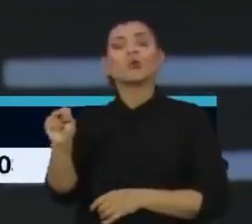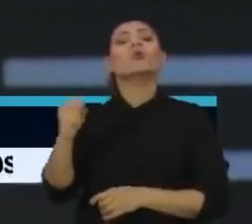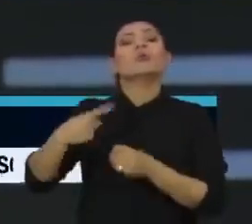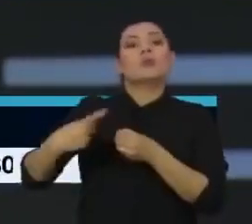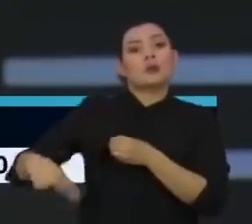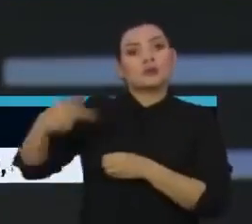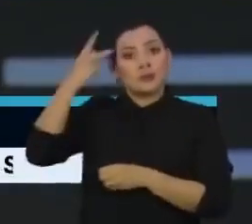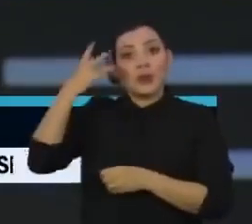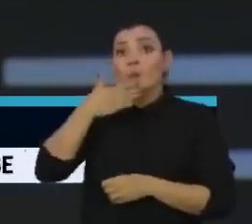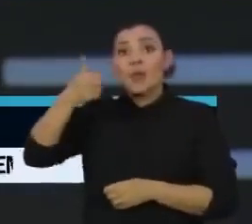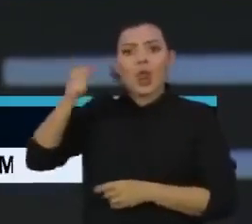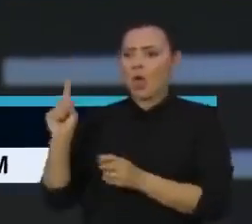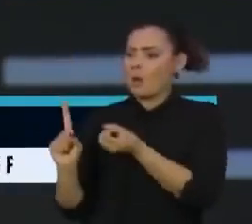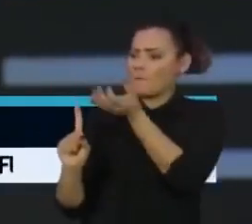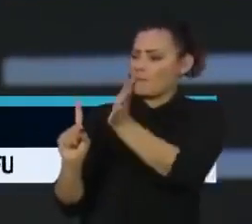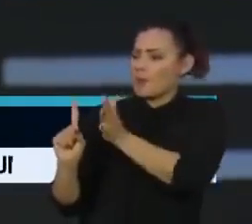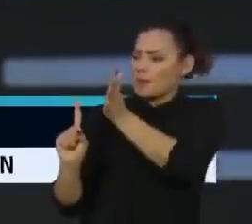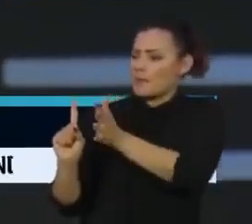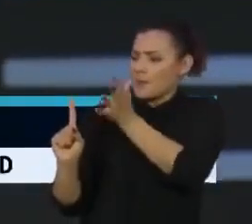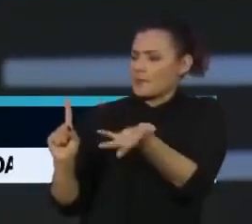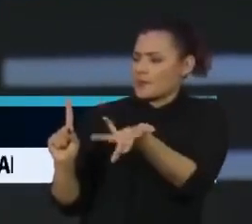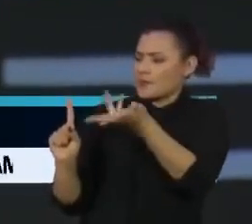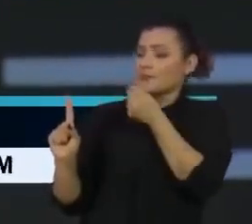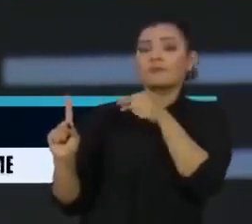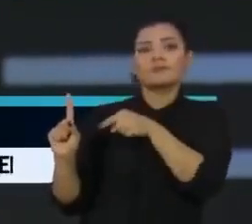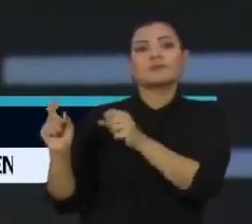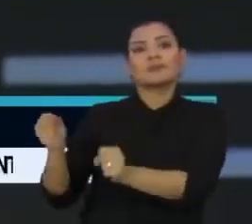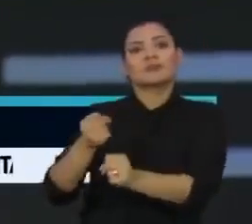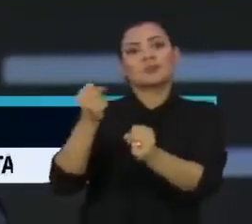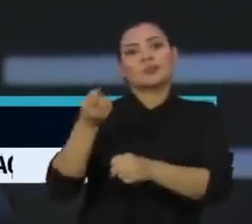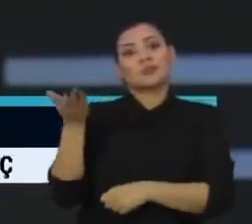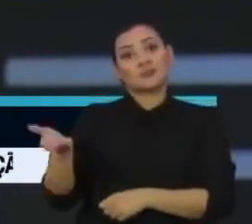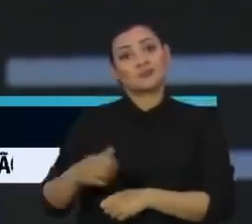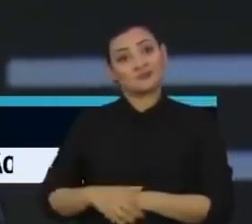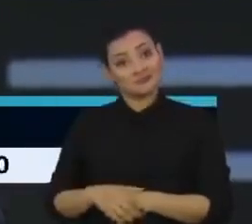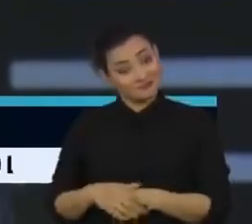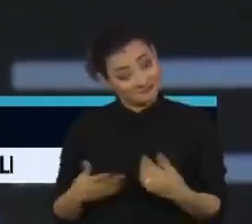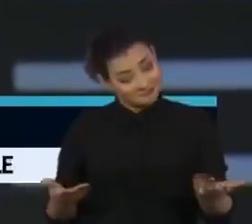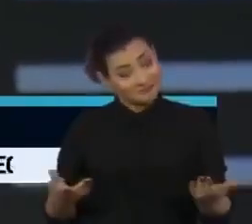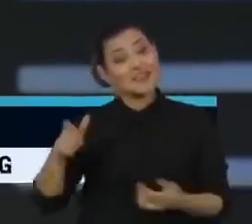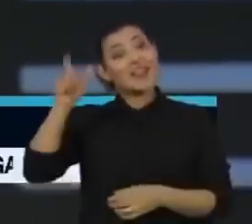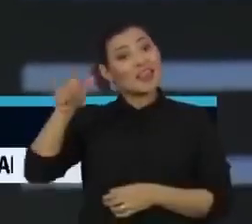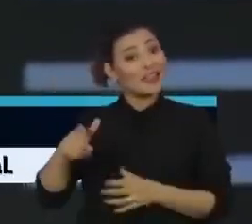melhor discurso que ele ouviu da vida dele, sabe de quem foi? De Jânio da Silva Quadros. É uma personalidade complicada.